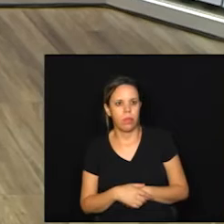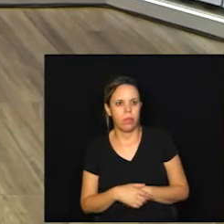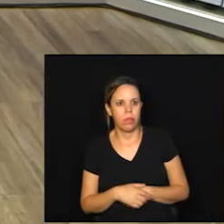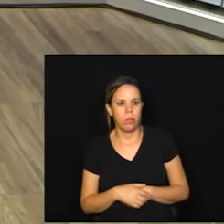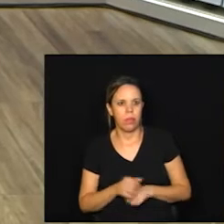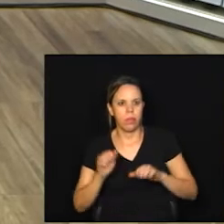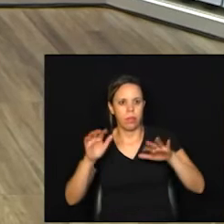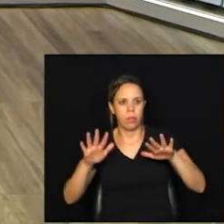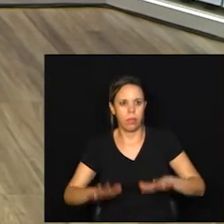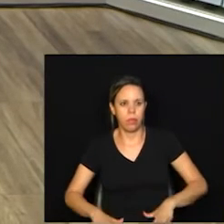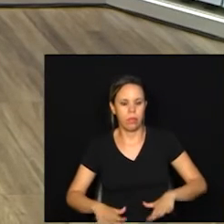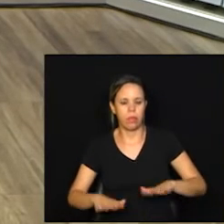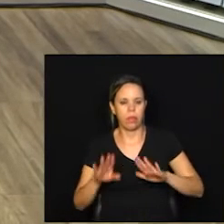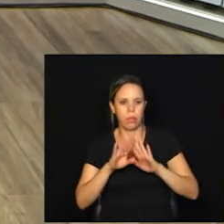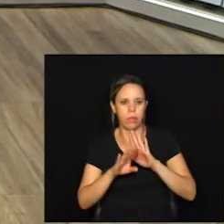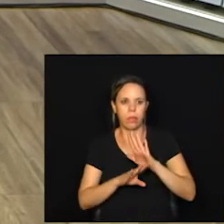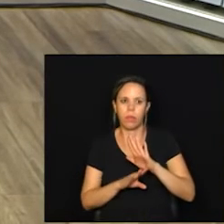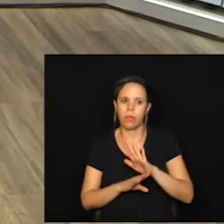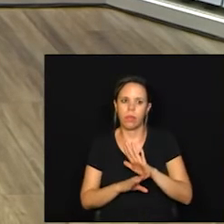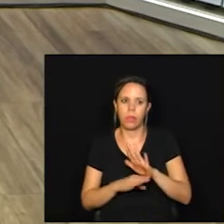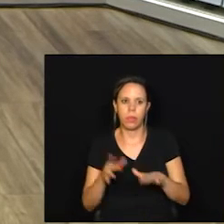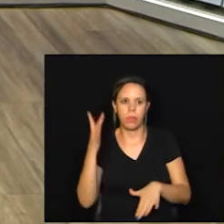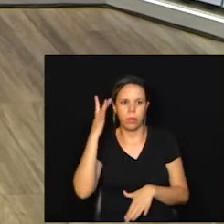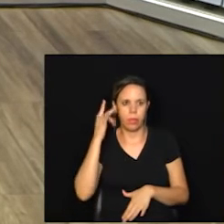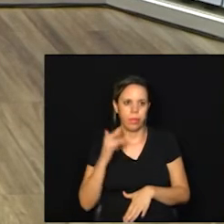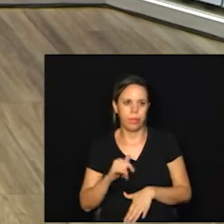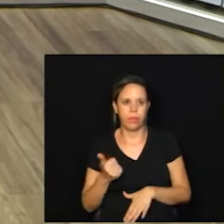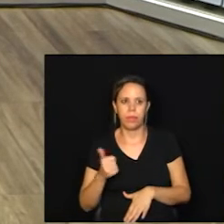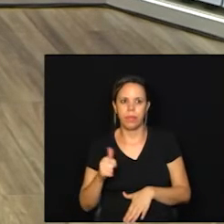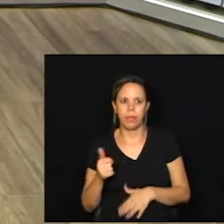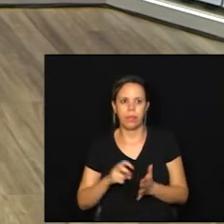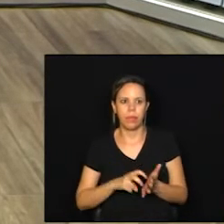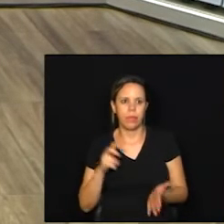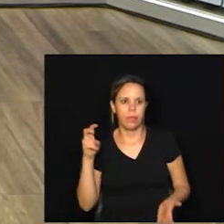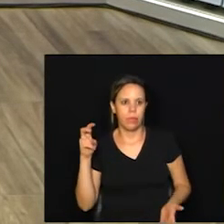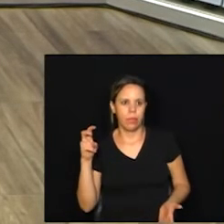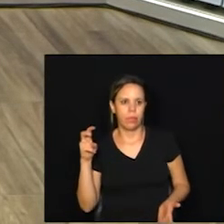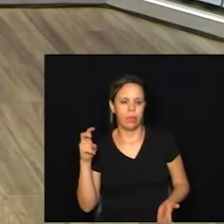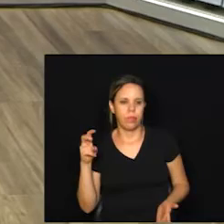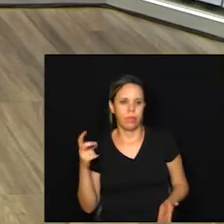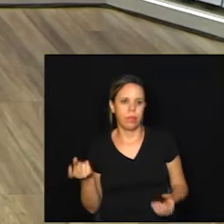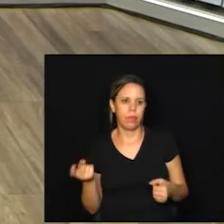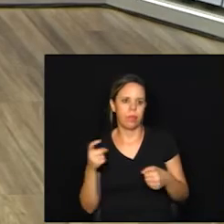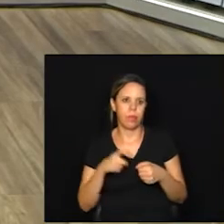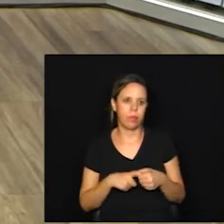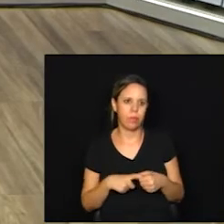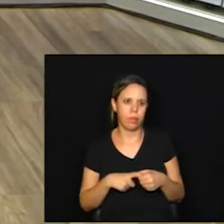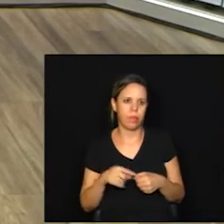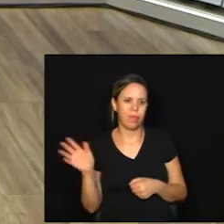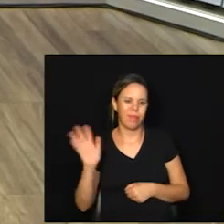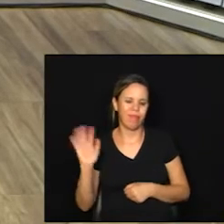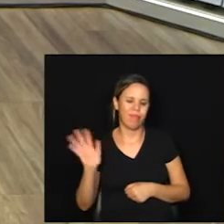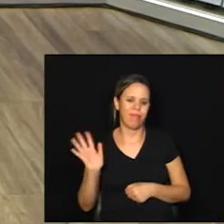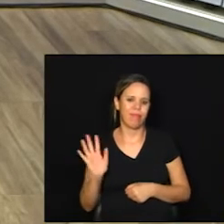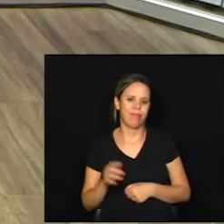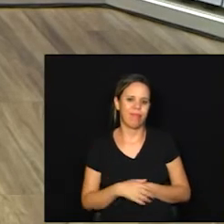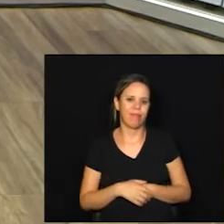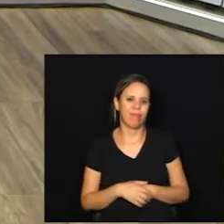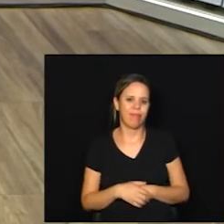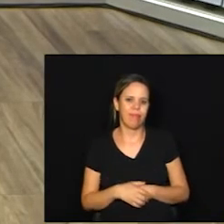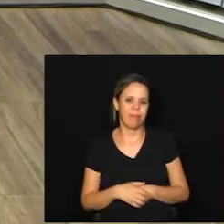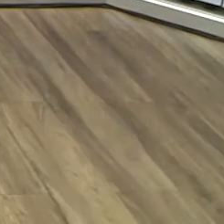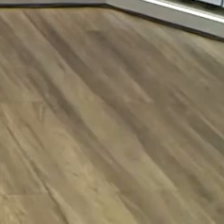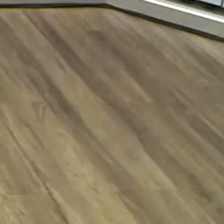o Câmara Total fica por aqui. Amanhã, às 11h da manhã, a gente retorna. Até lá. Tchau, tchau.